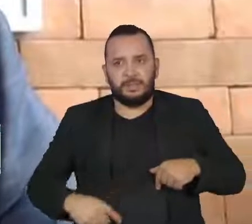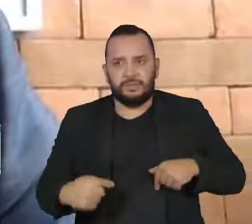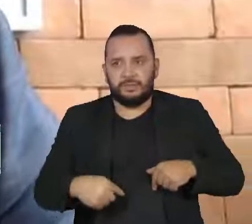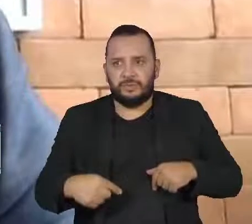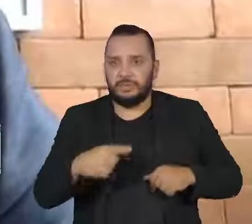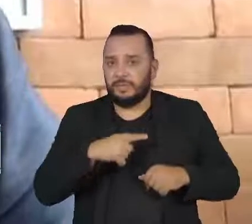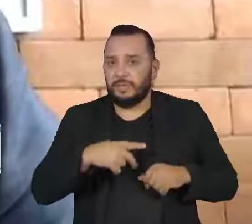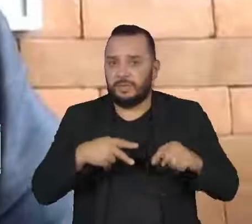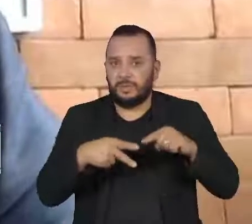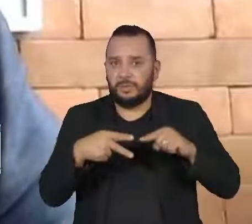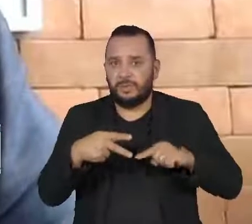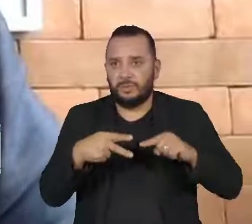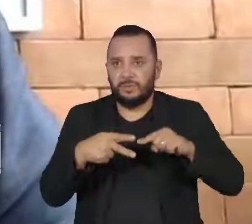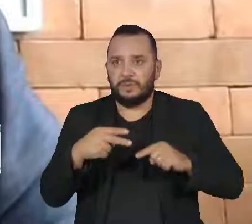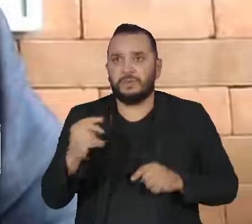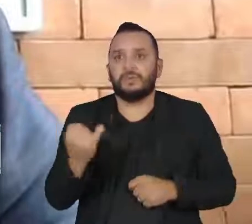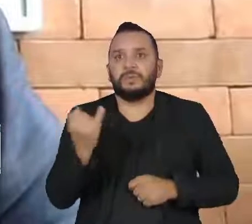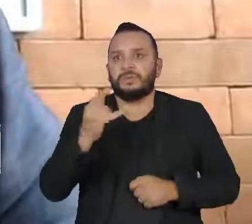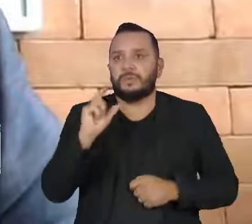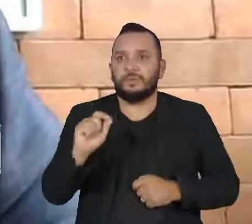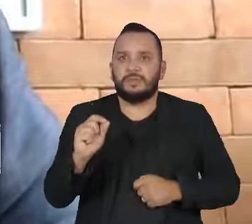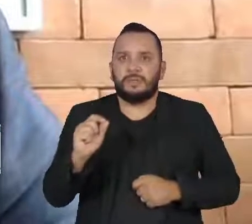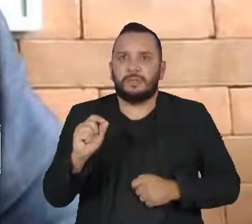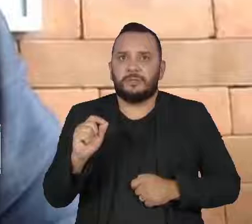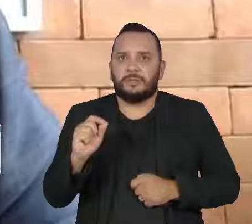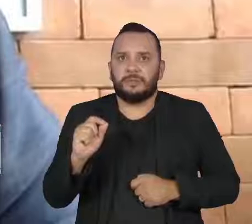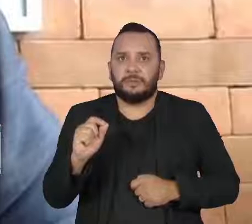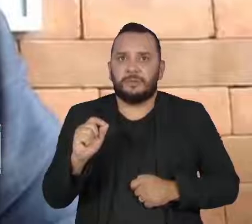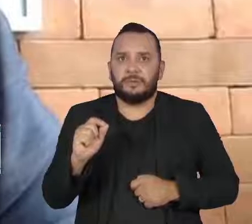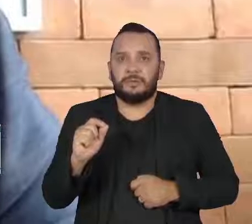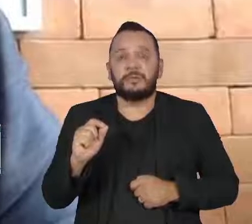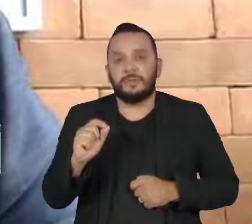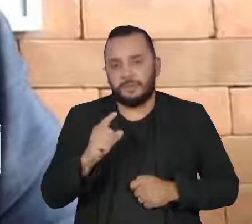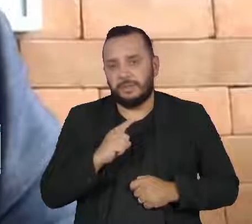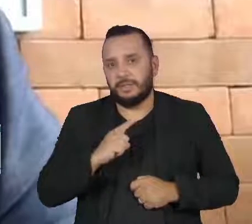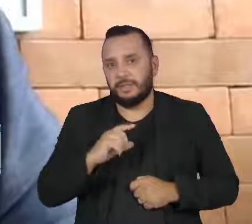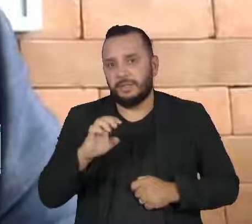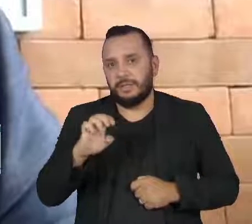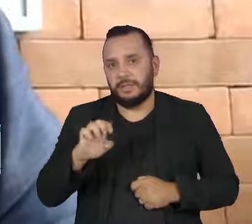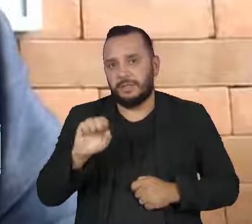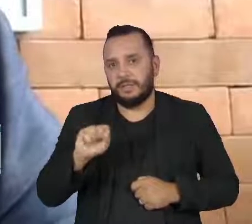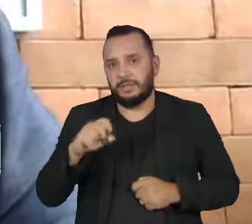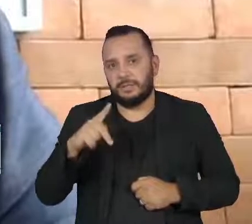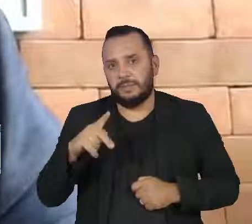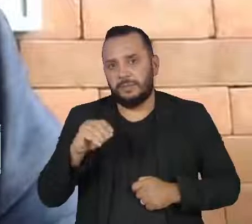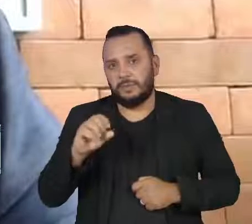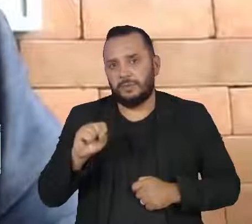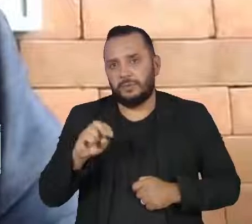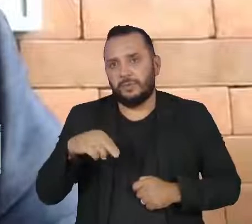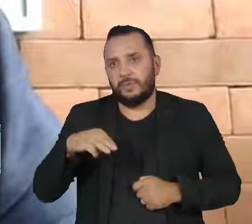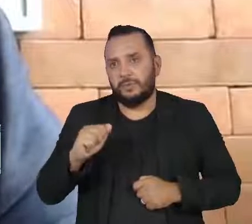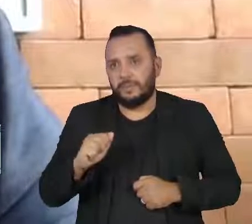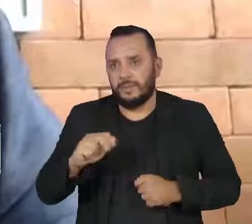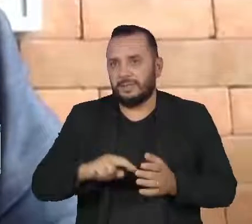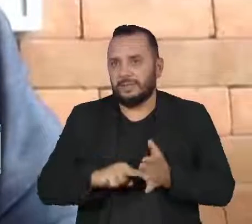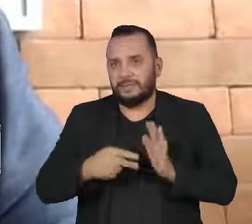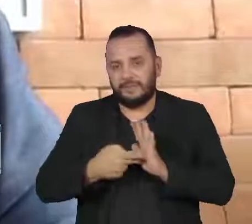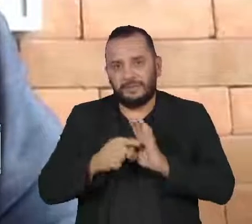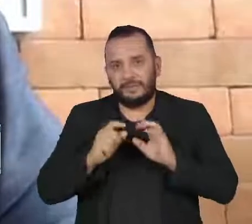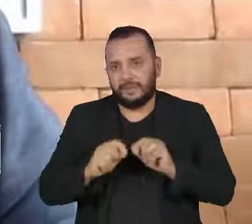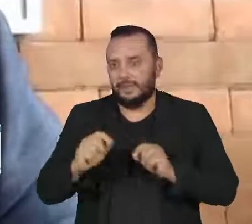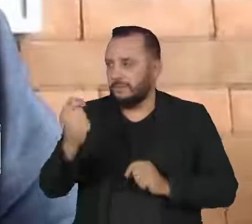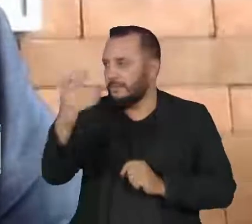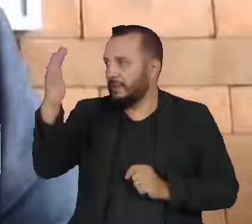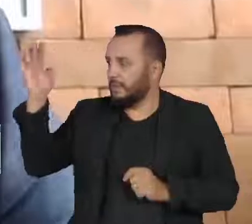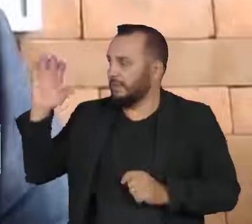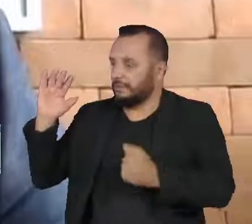dois fatores importantes, né? Que nós podemos chamar do esposoma, aquilo que o meio ambiente